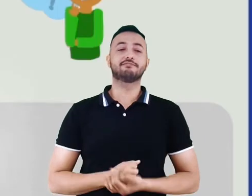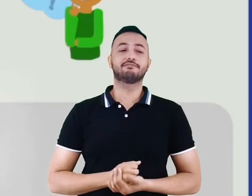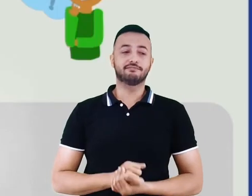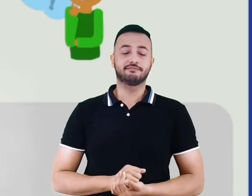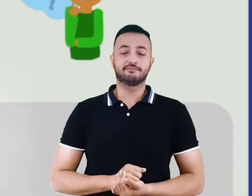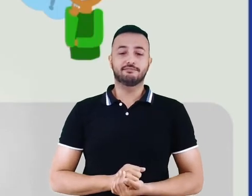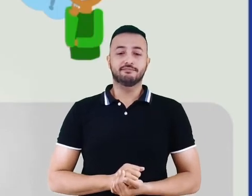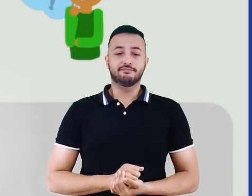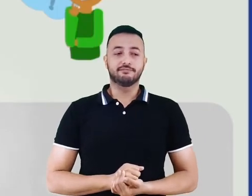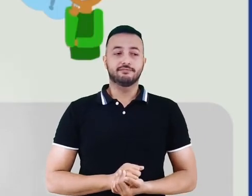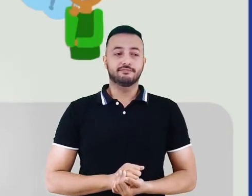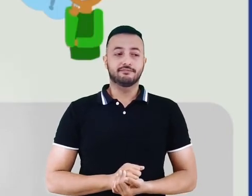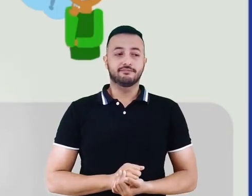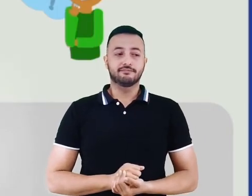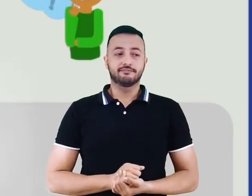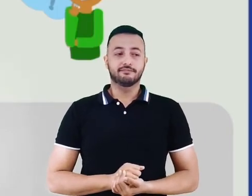aula.